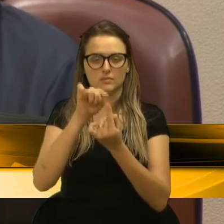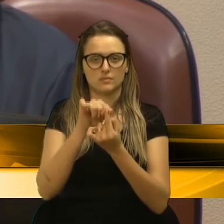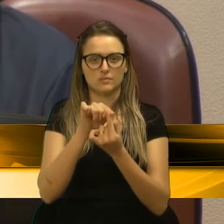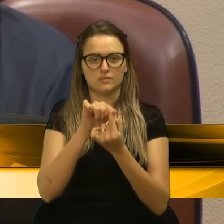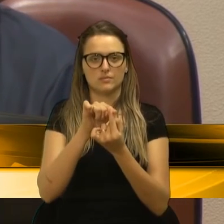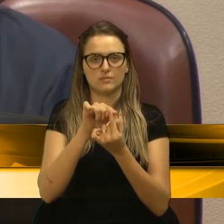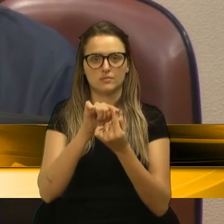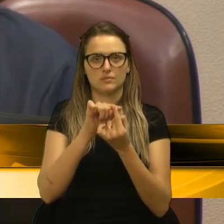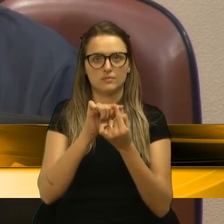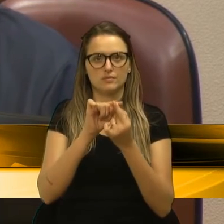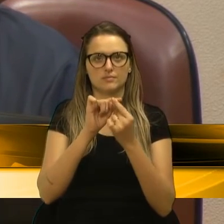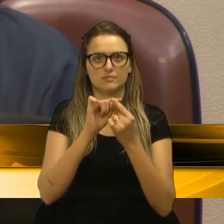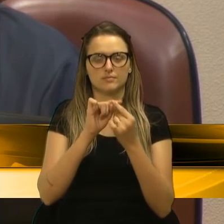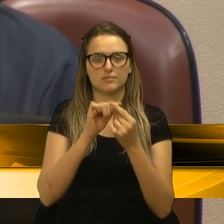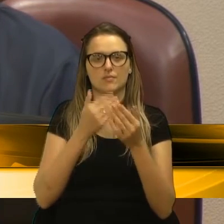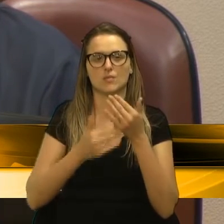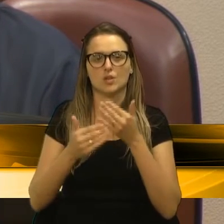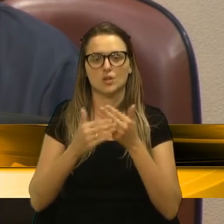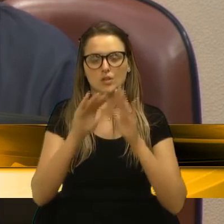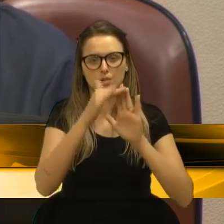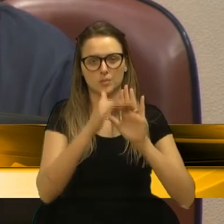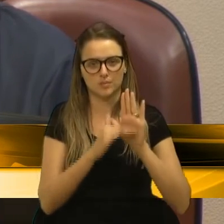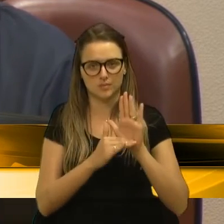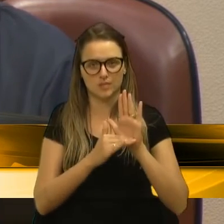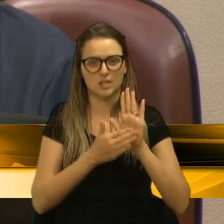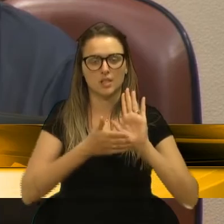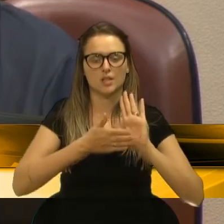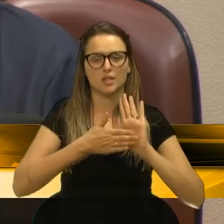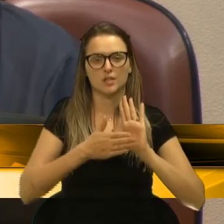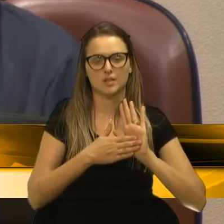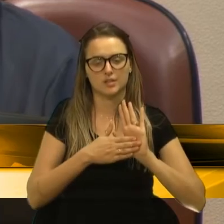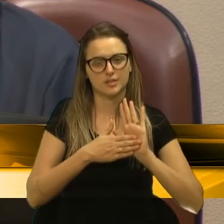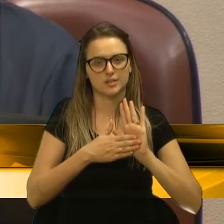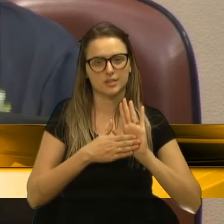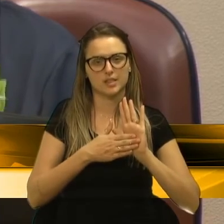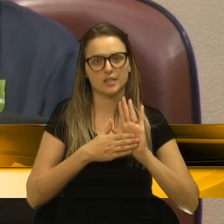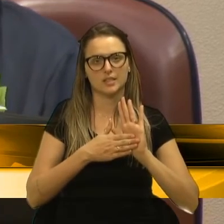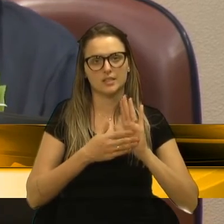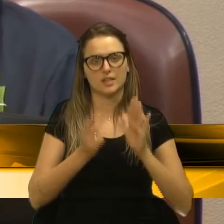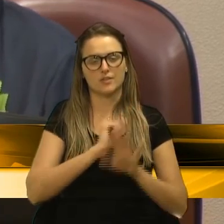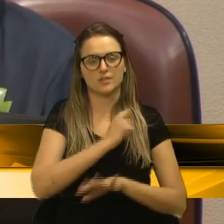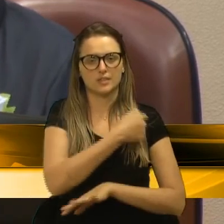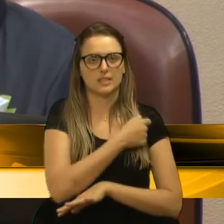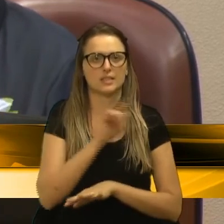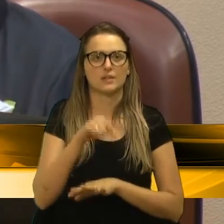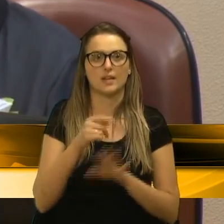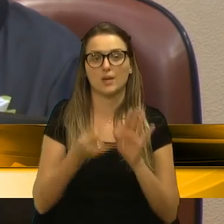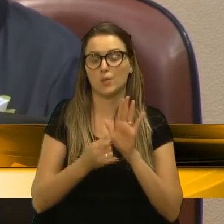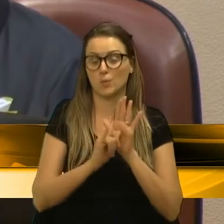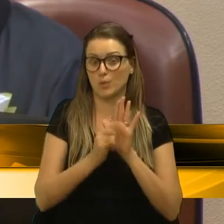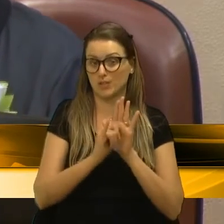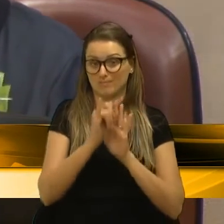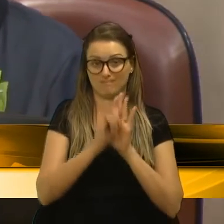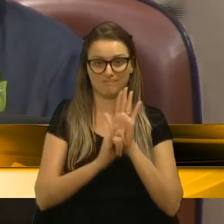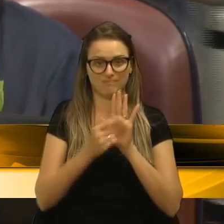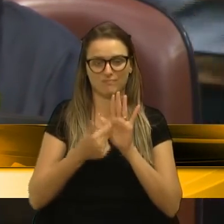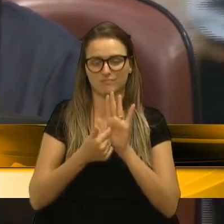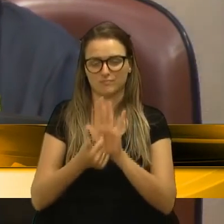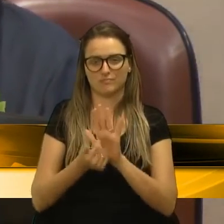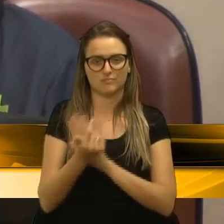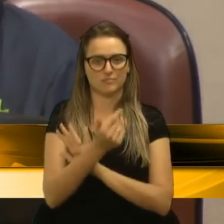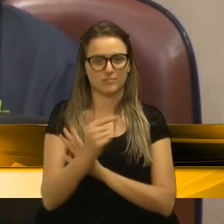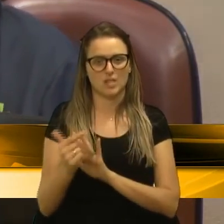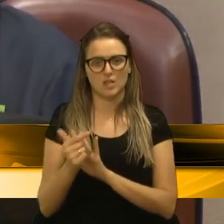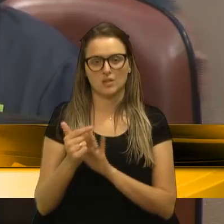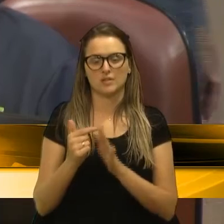questão levantada, efetivamente verifico que a situação encontrada pela auditoria configura certa fragilidade do edital, posto que não houve a